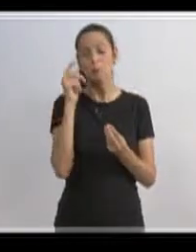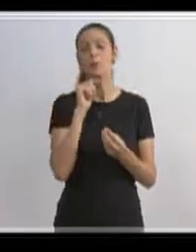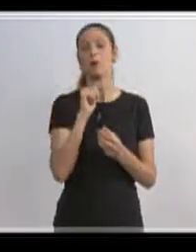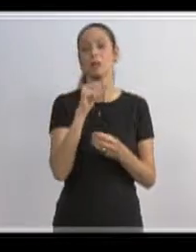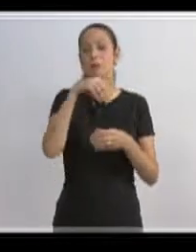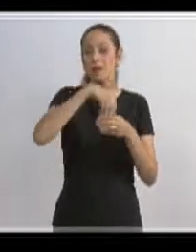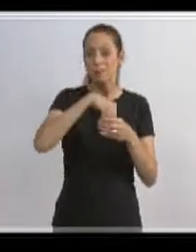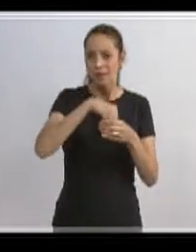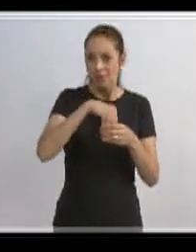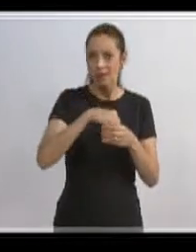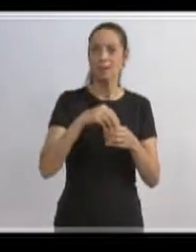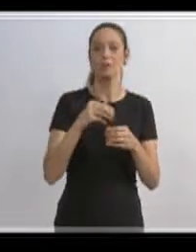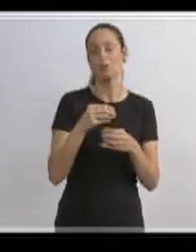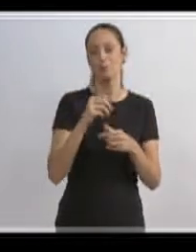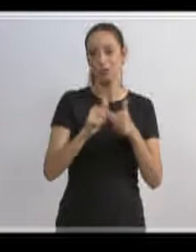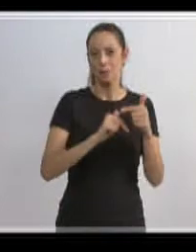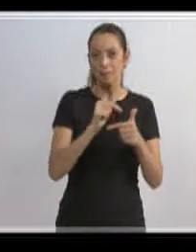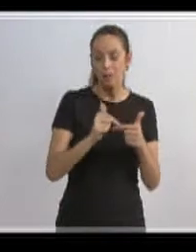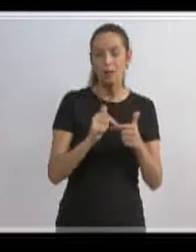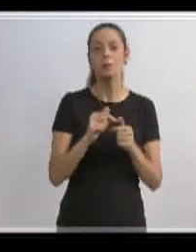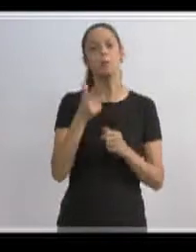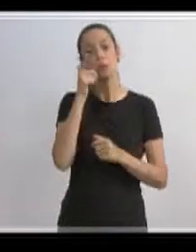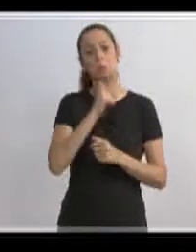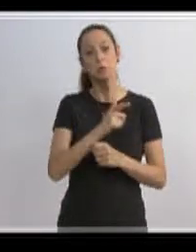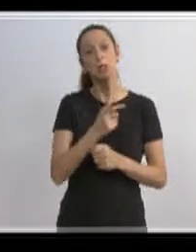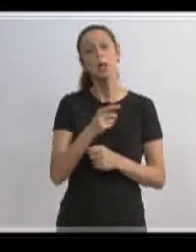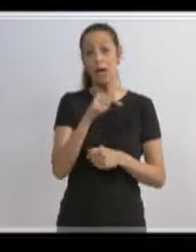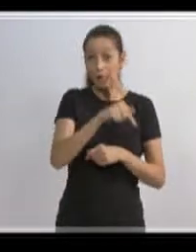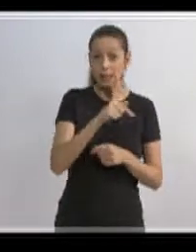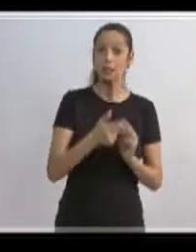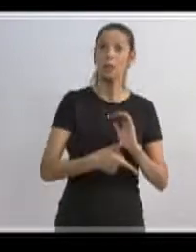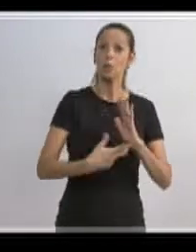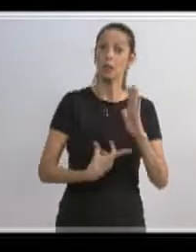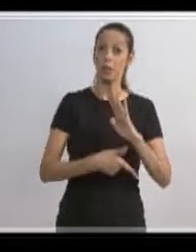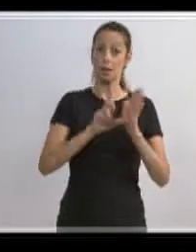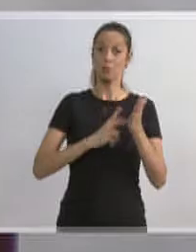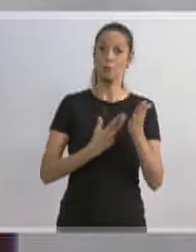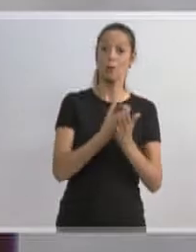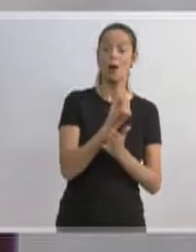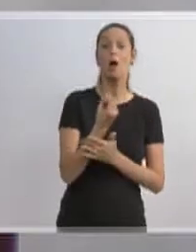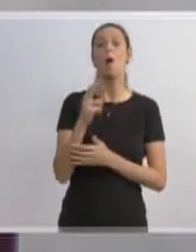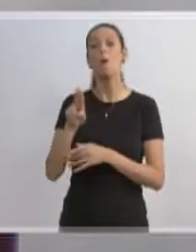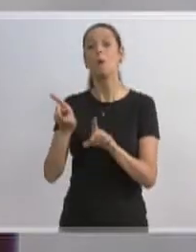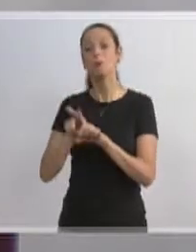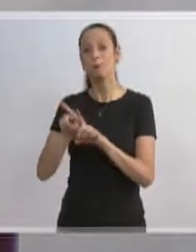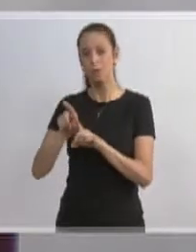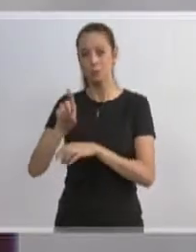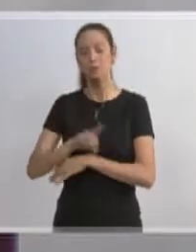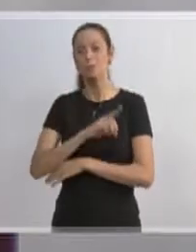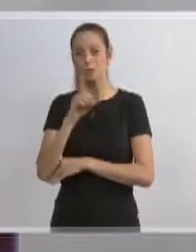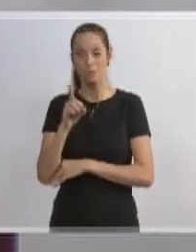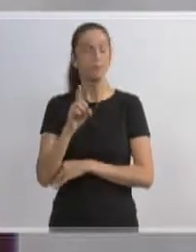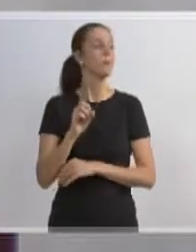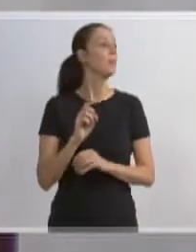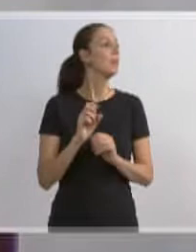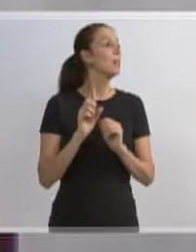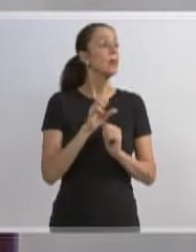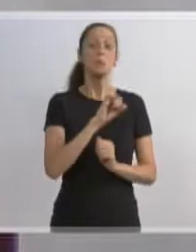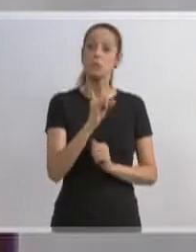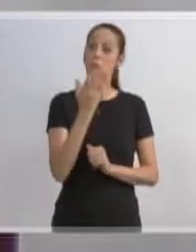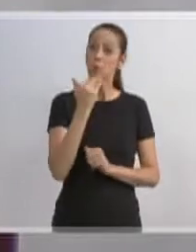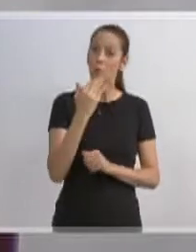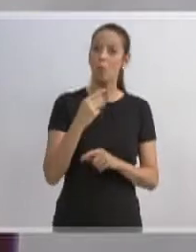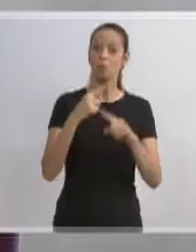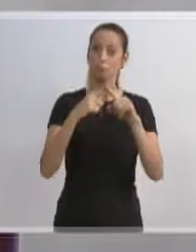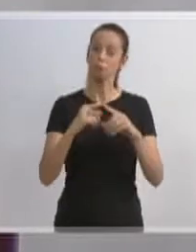beneficiadas ou adquirir o ticket diretamente no dia e local do evento. Ou seja, através do simples consumo de um lanche, do Speed Burger, você consegue ajudar